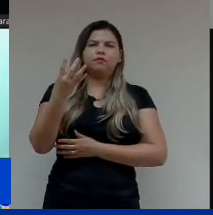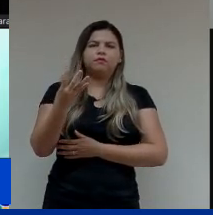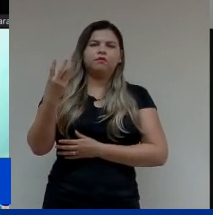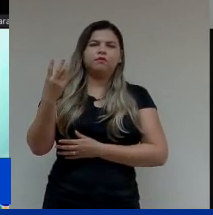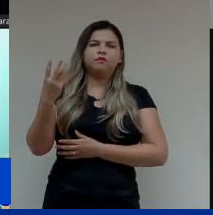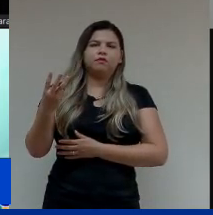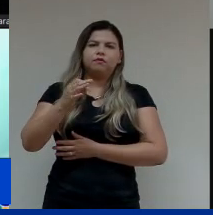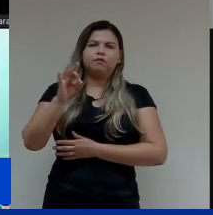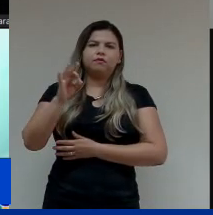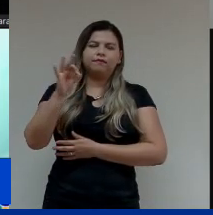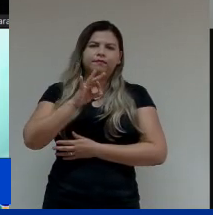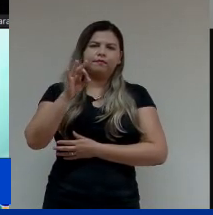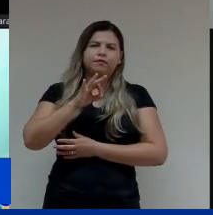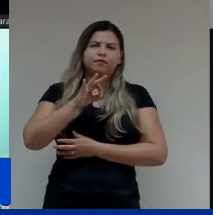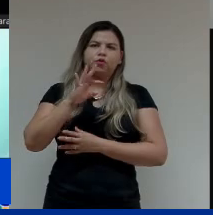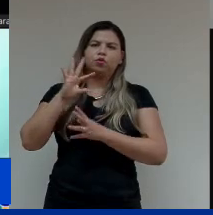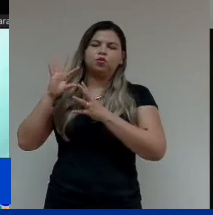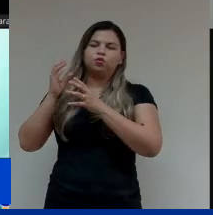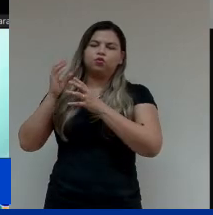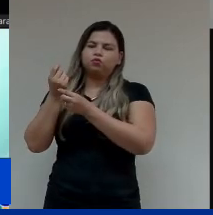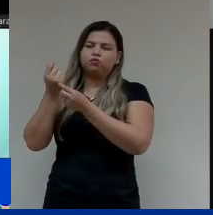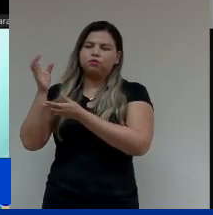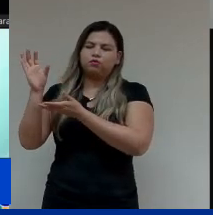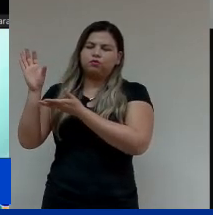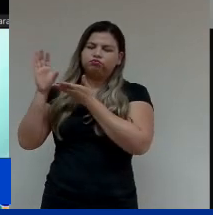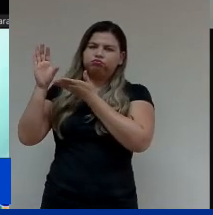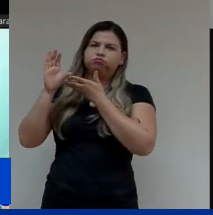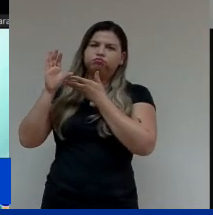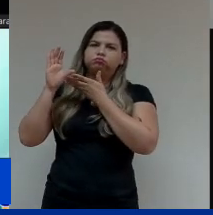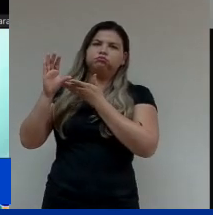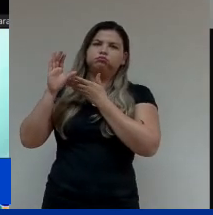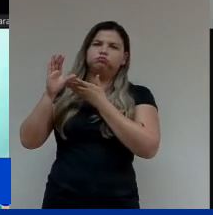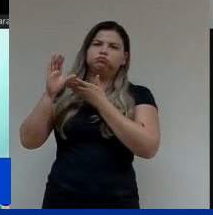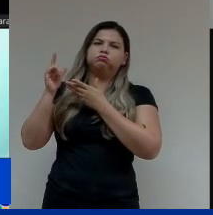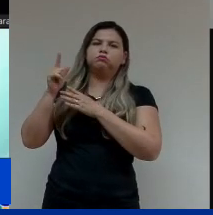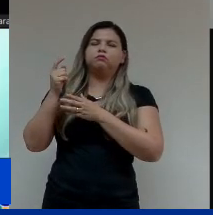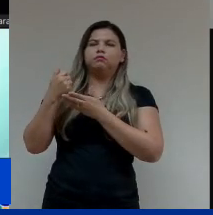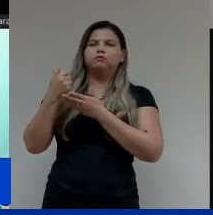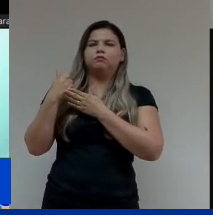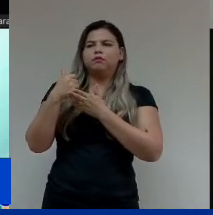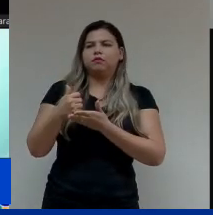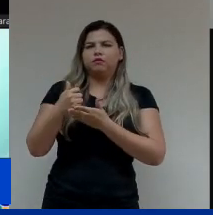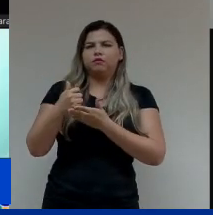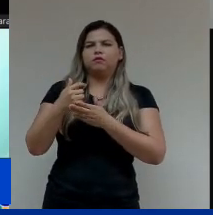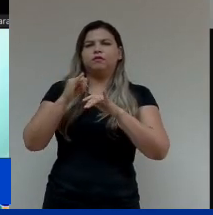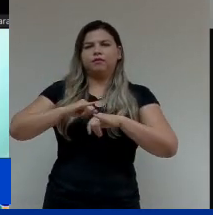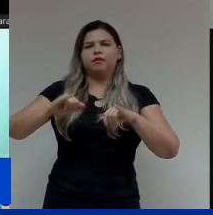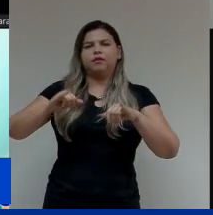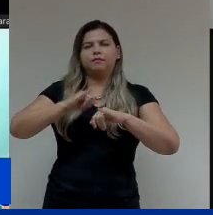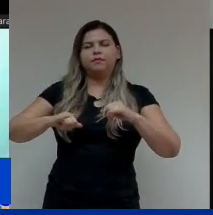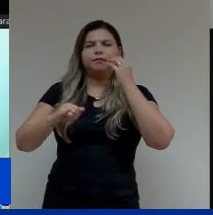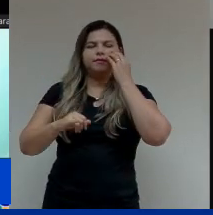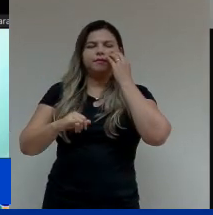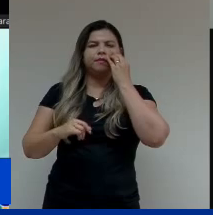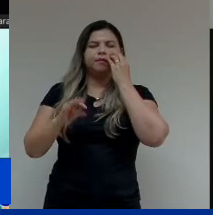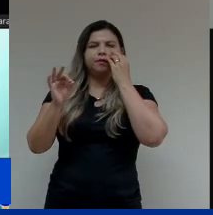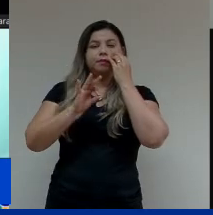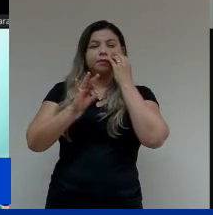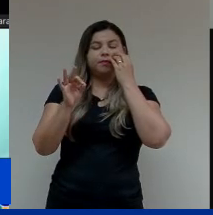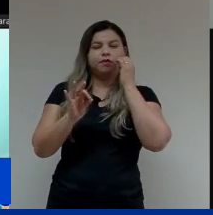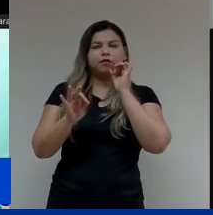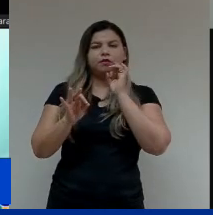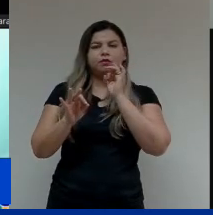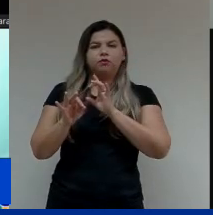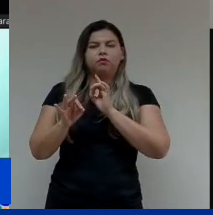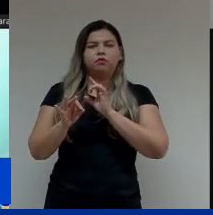34,43% do total de recursos recebidos do Fundo Especial de Financiamento de Campanha, percentual que, por si só, não